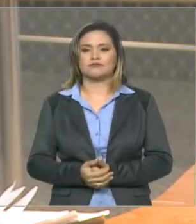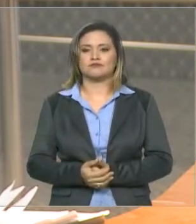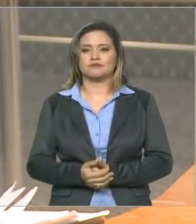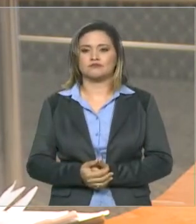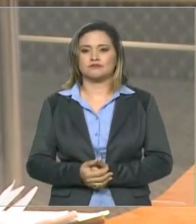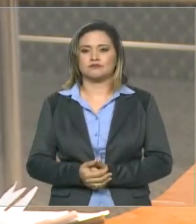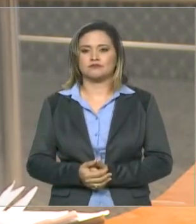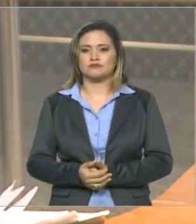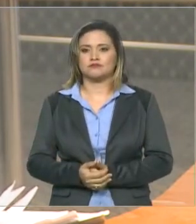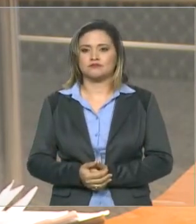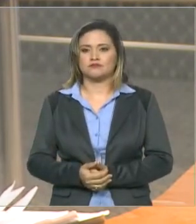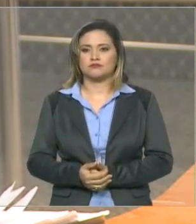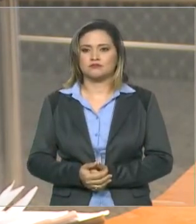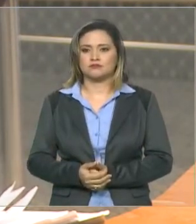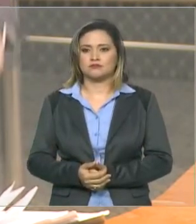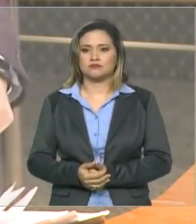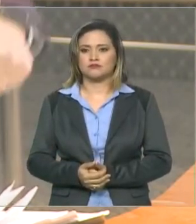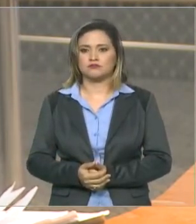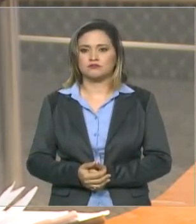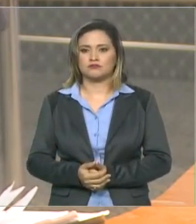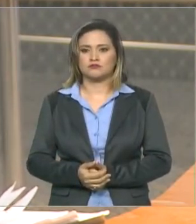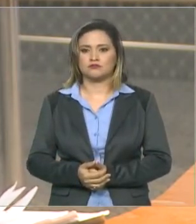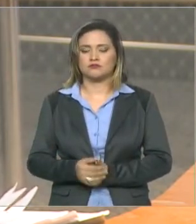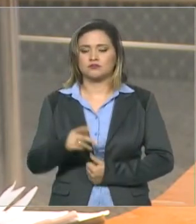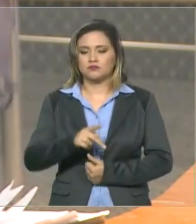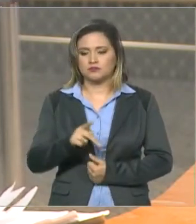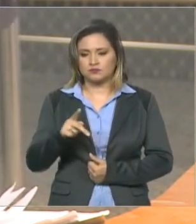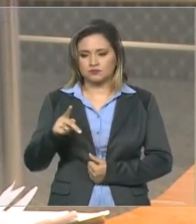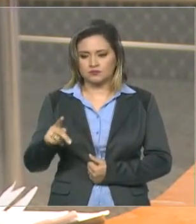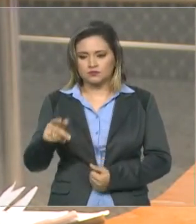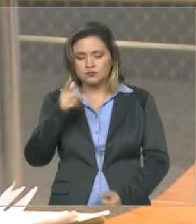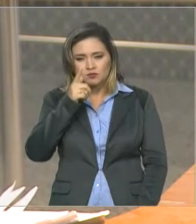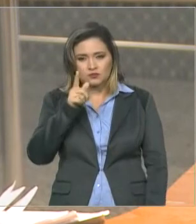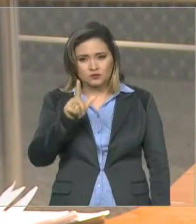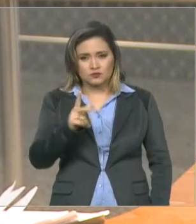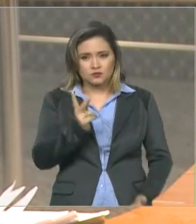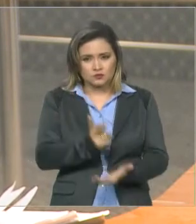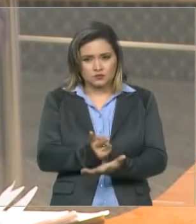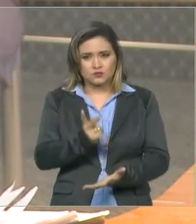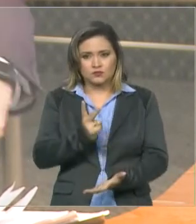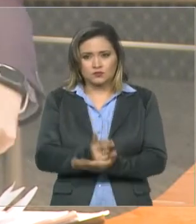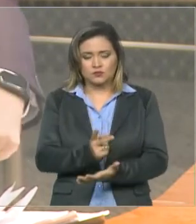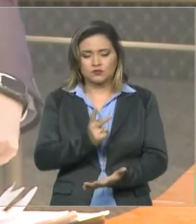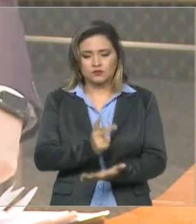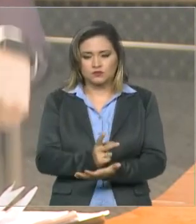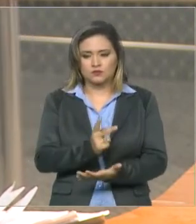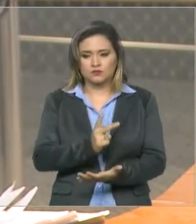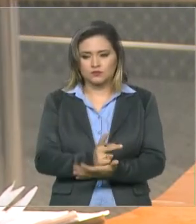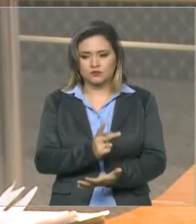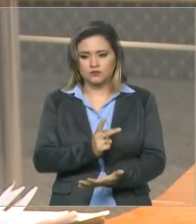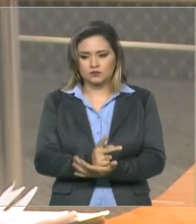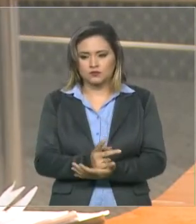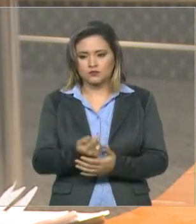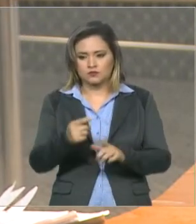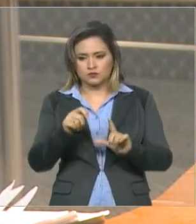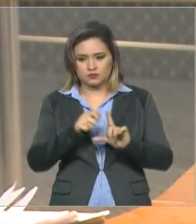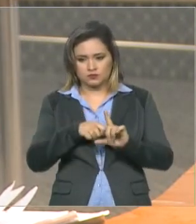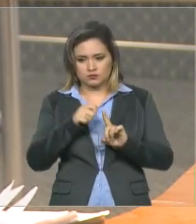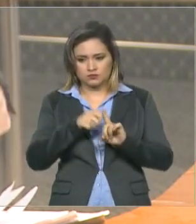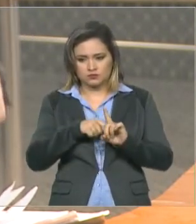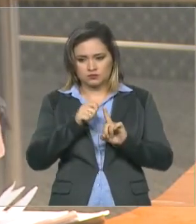se acabe, mas que os professores consigam manter os seus benefícios, consigam